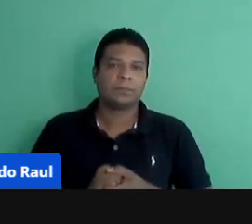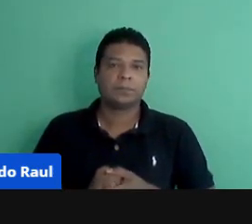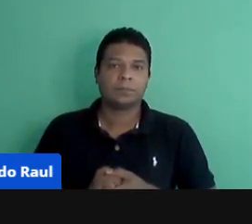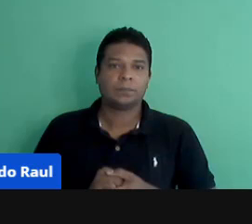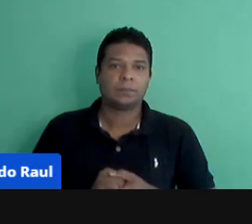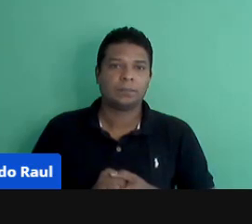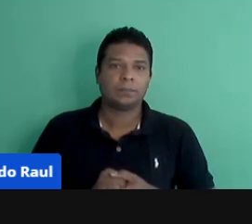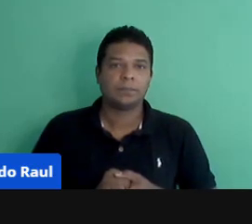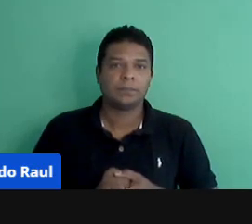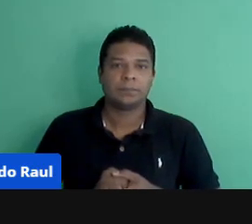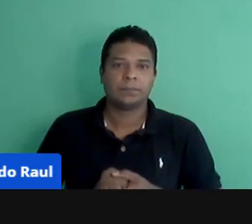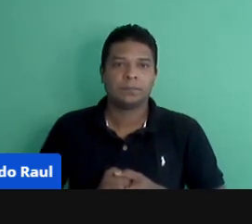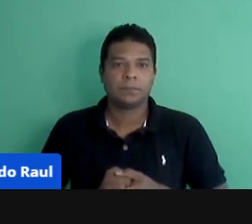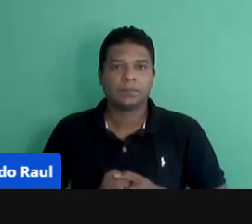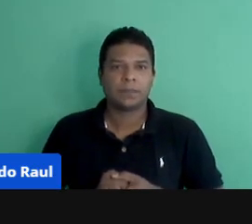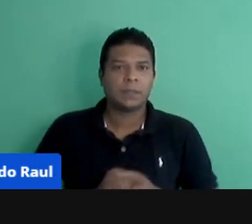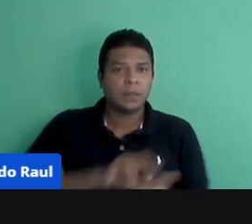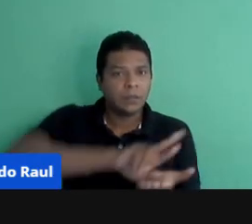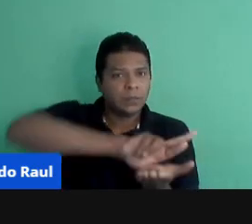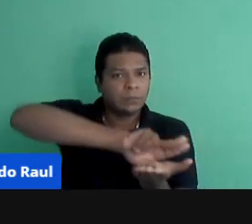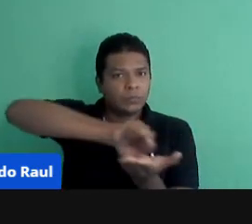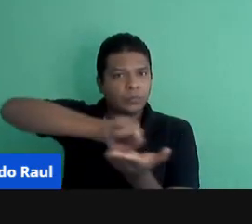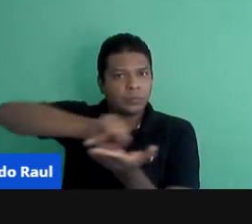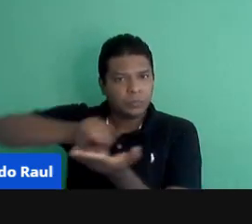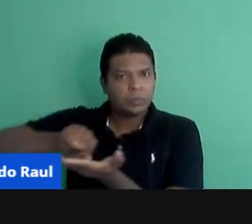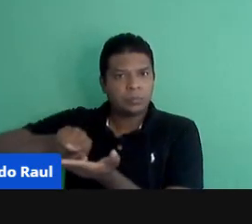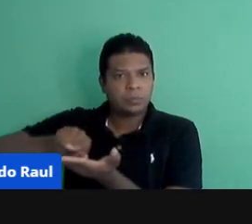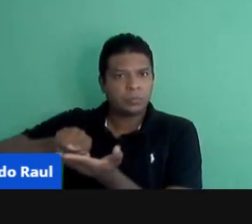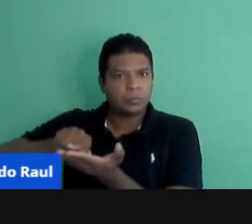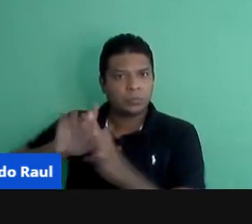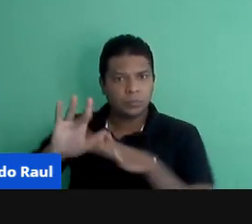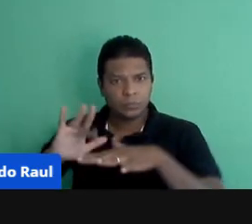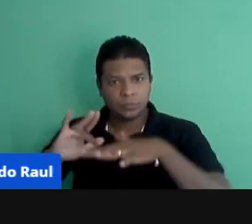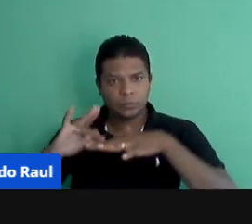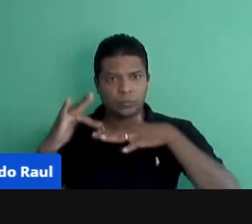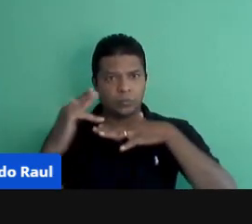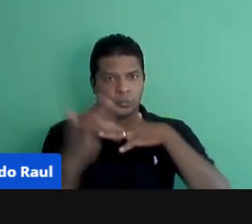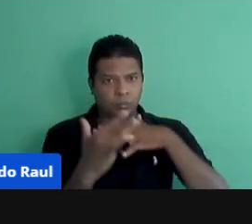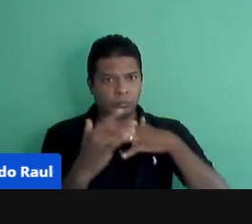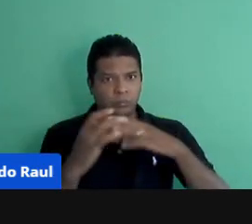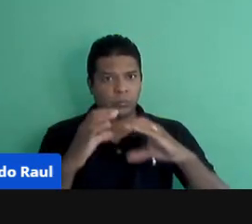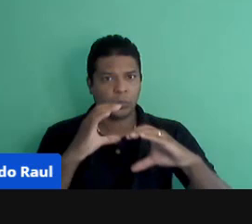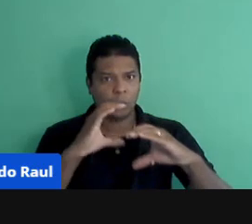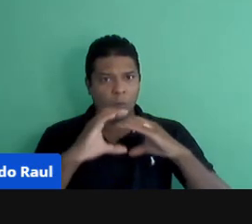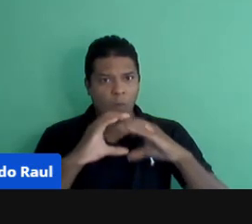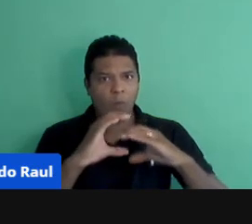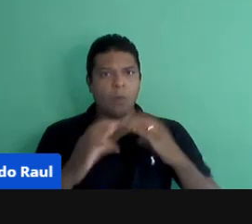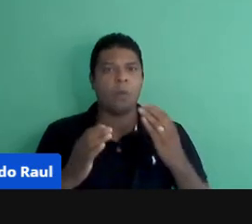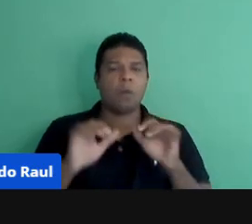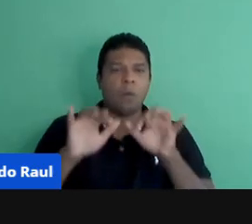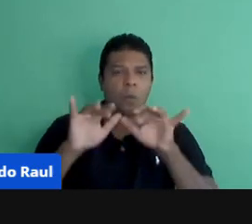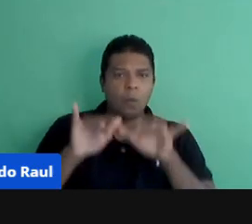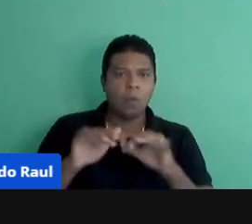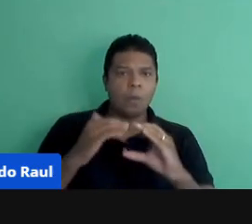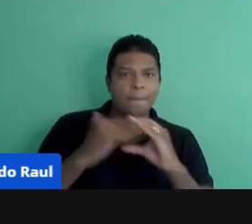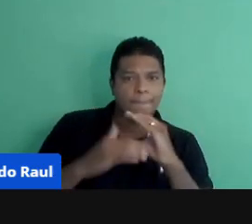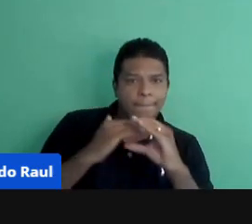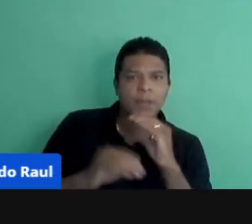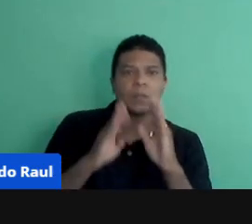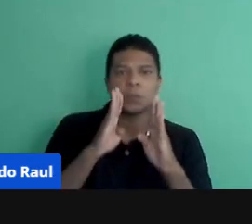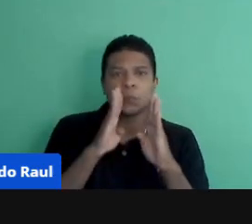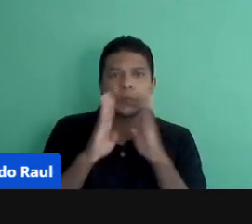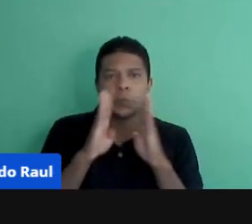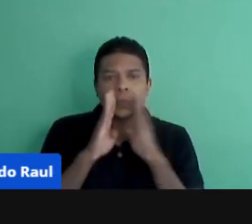meio desses instrumentos que vocês têm usado para se comunicar com os alunos, né, o Messenger, o Facebook,